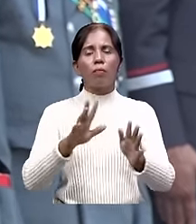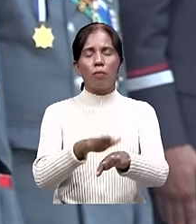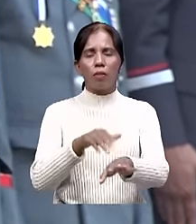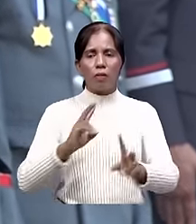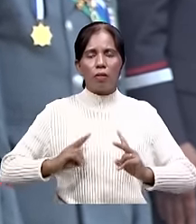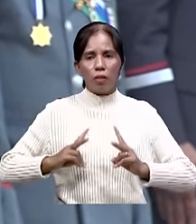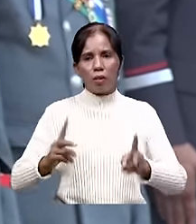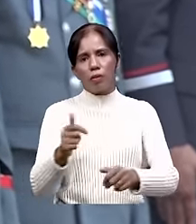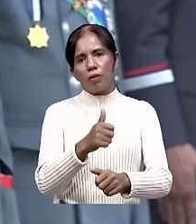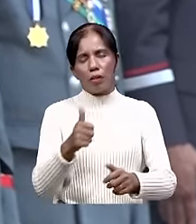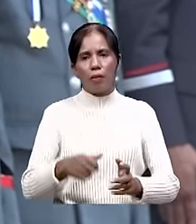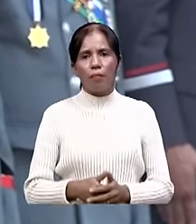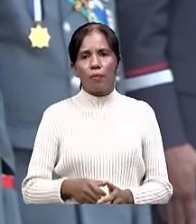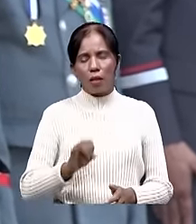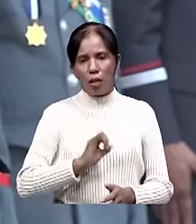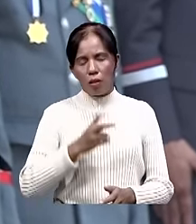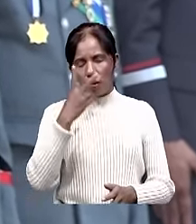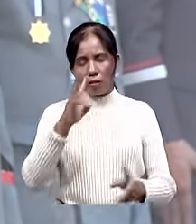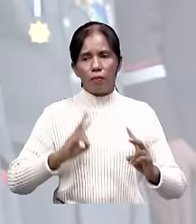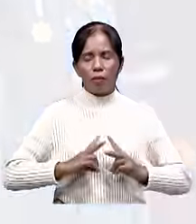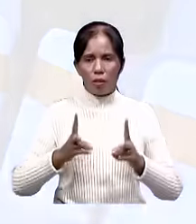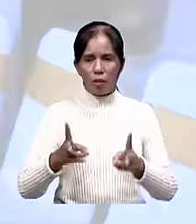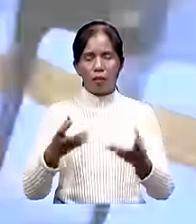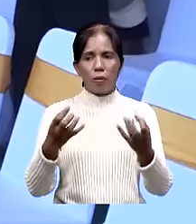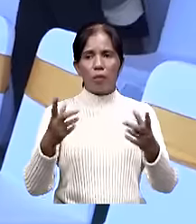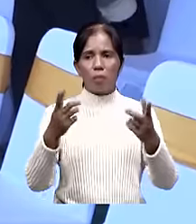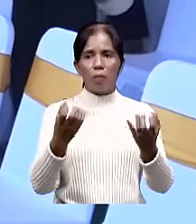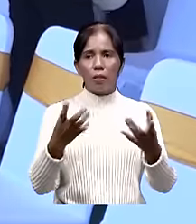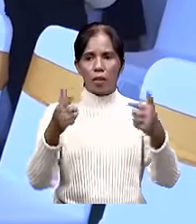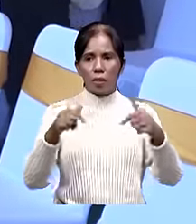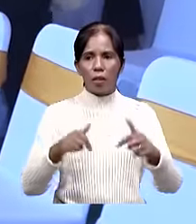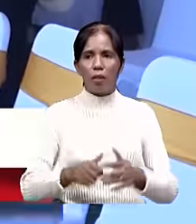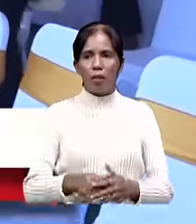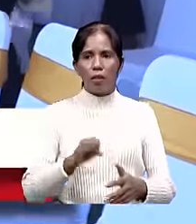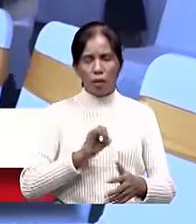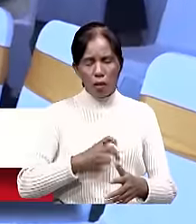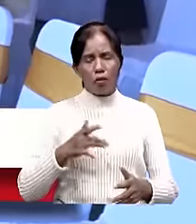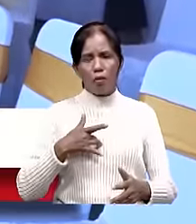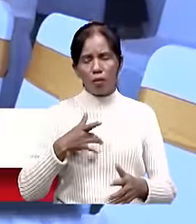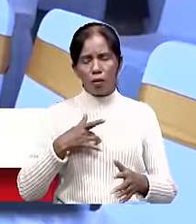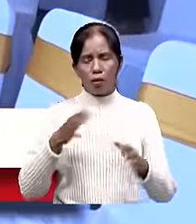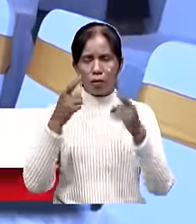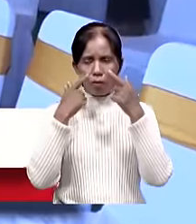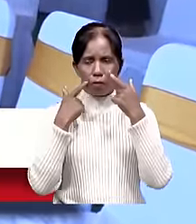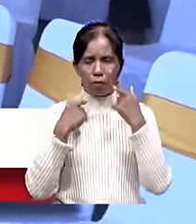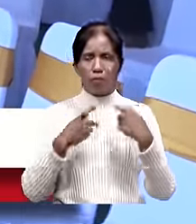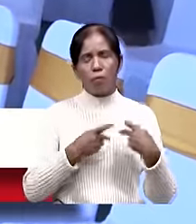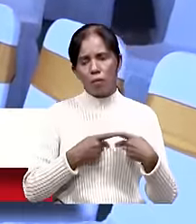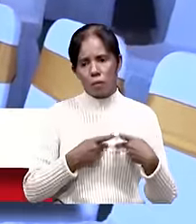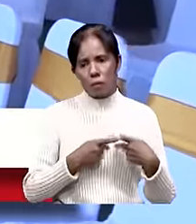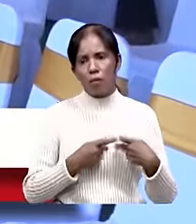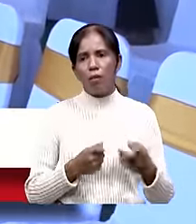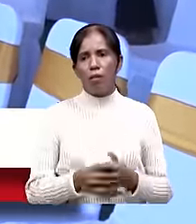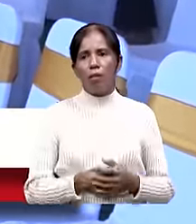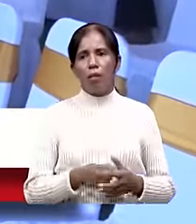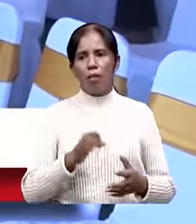balo. Agora, veterano ser para quem? Ne dubliga o sintiva, me dá sabe nem foi, moras. Ne